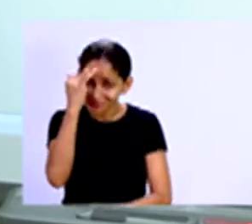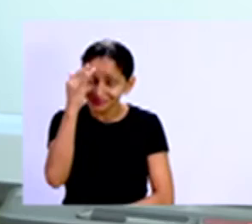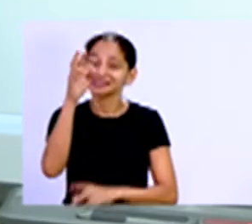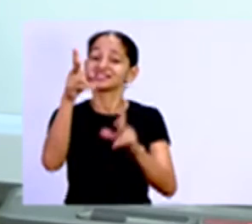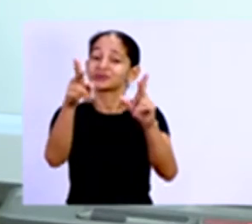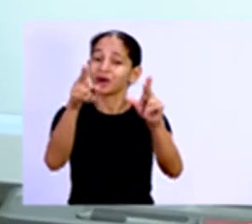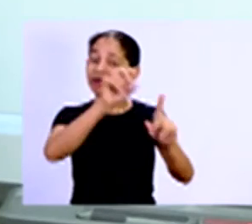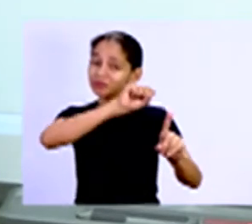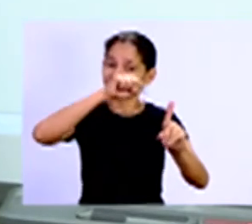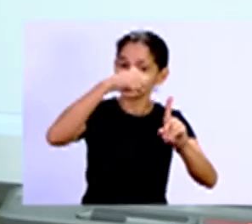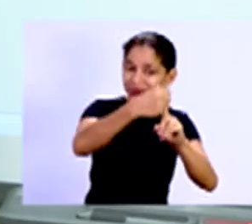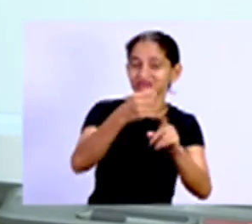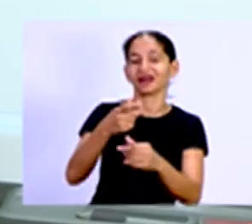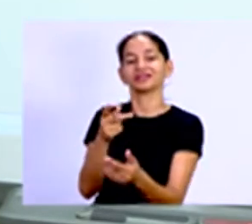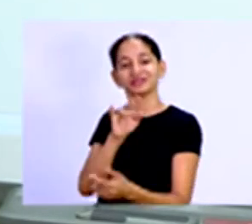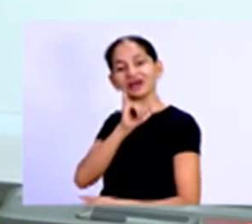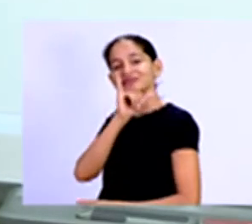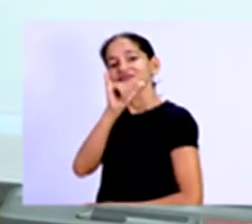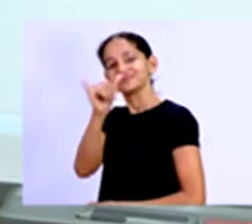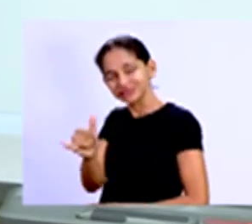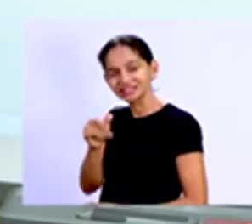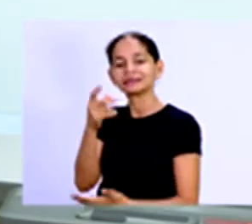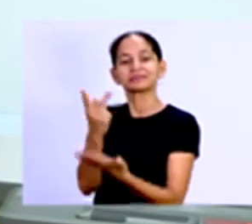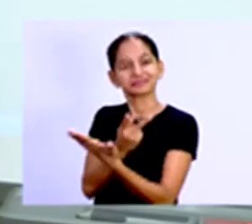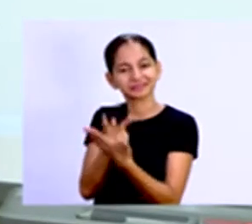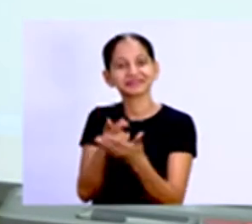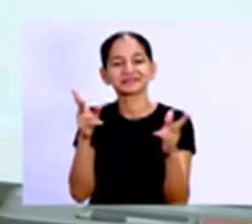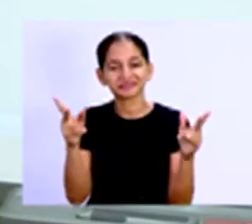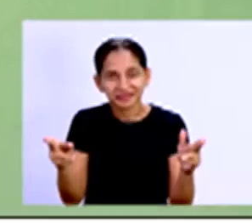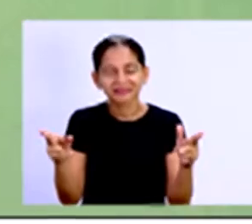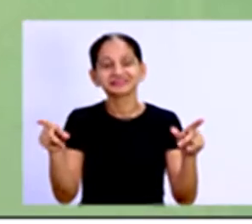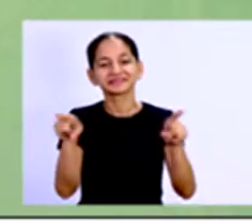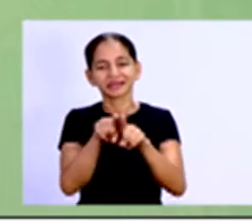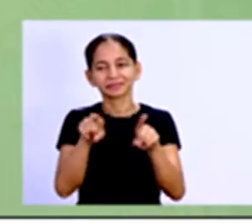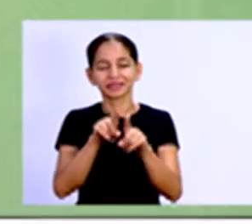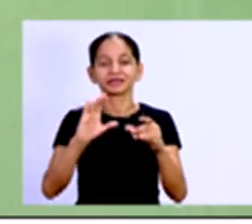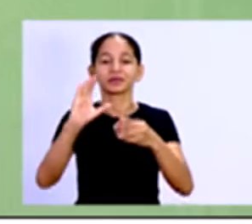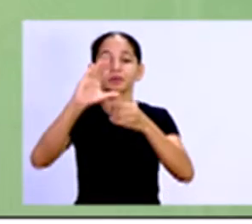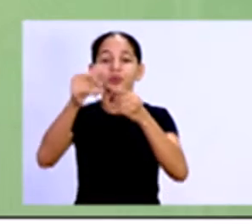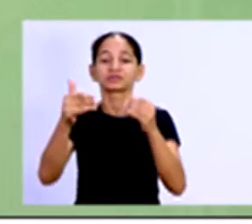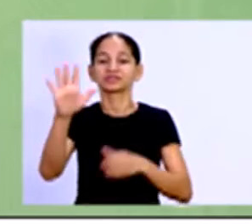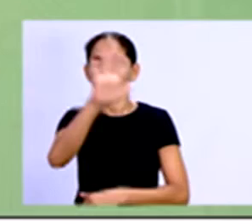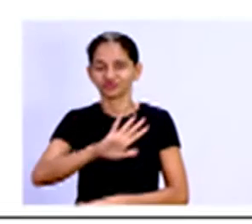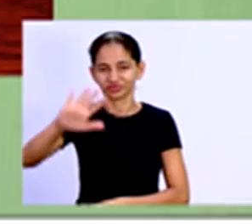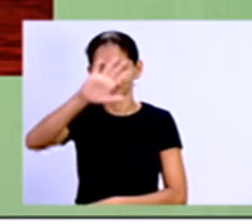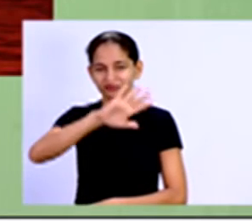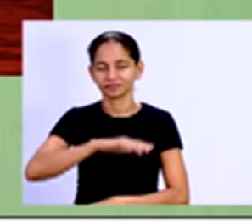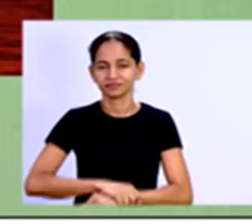sociedade vai chamar a atenção de cada um de nós. Mas vamos lá no nosso conceito principal agora.